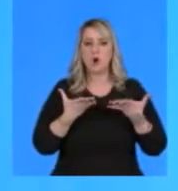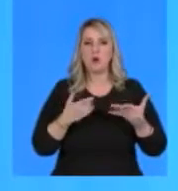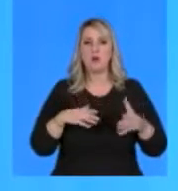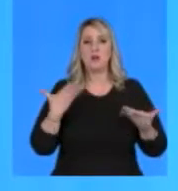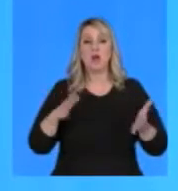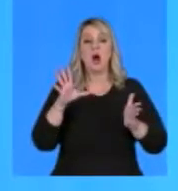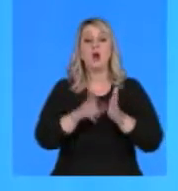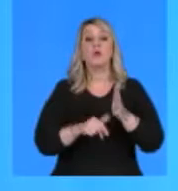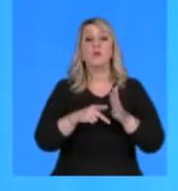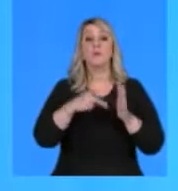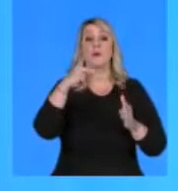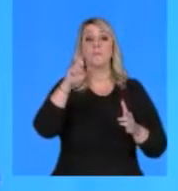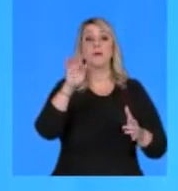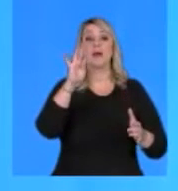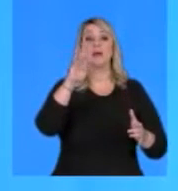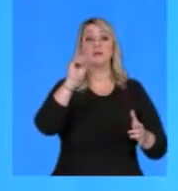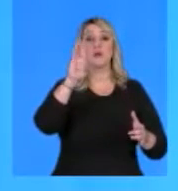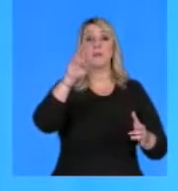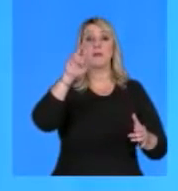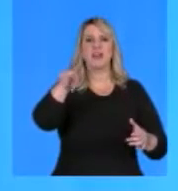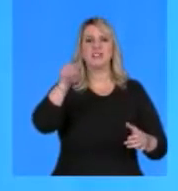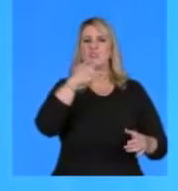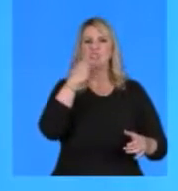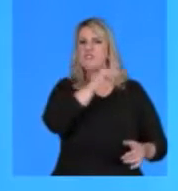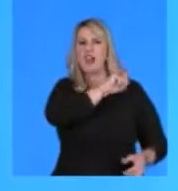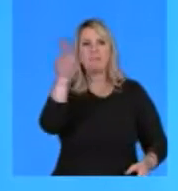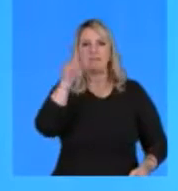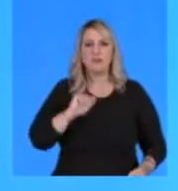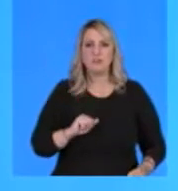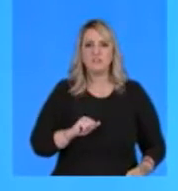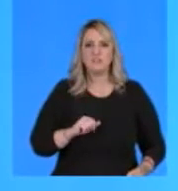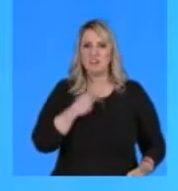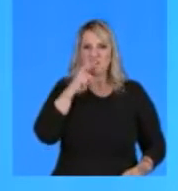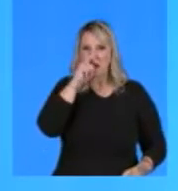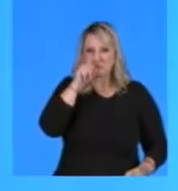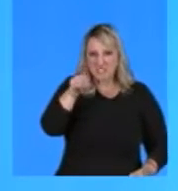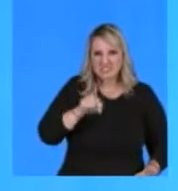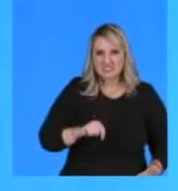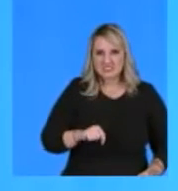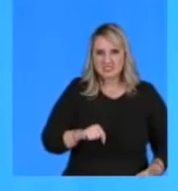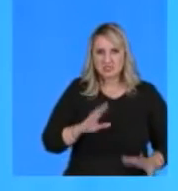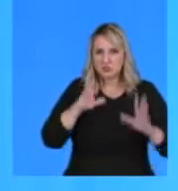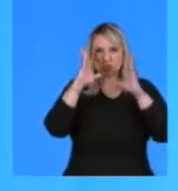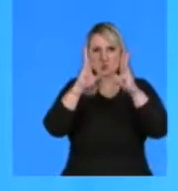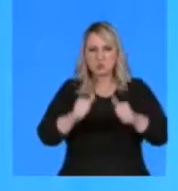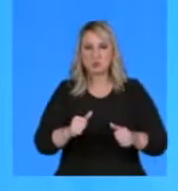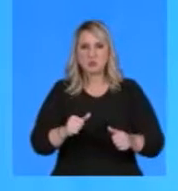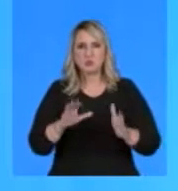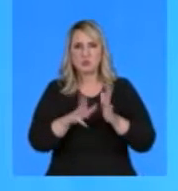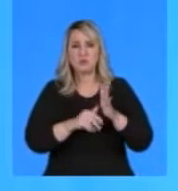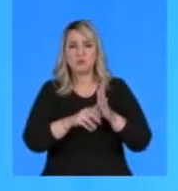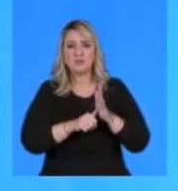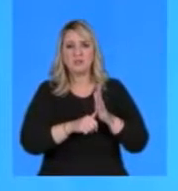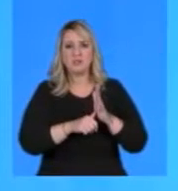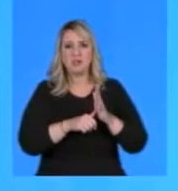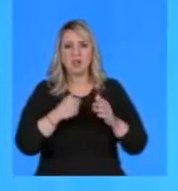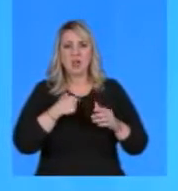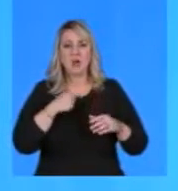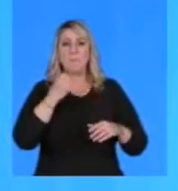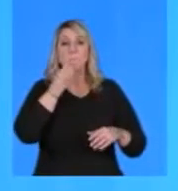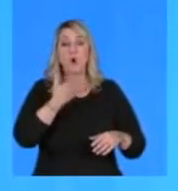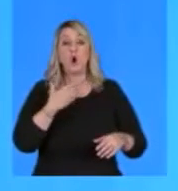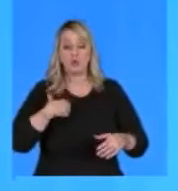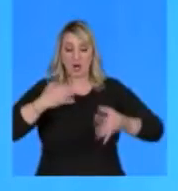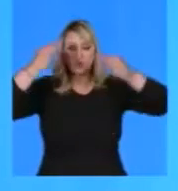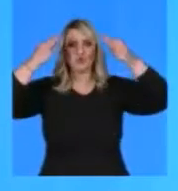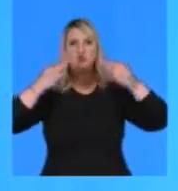ea corrupção da petrobras você nega isso ea corrupção de todos os fundos de pensão jandira que chegou eu quero ser um homem